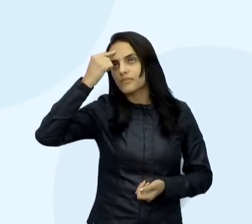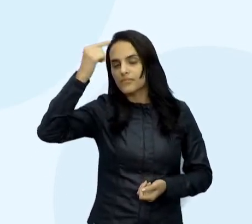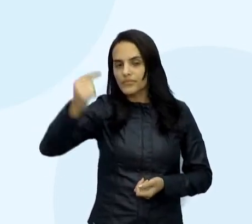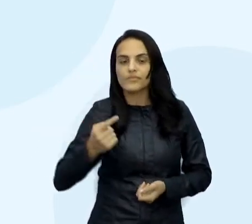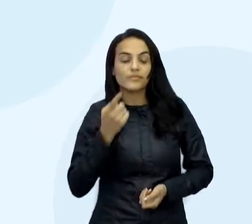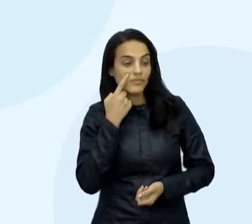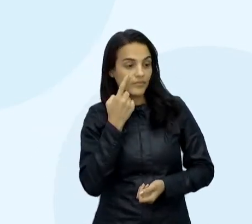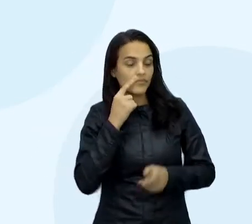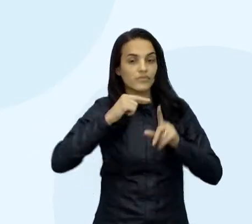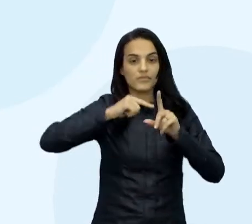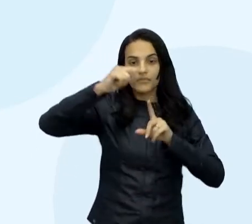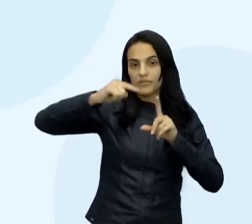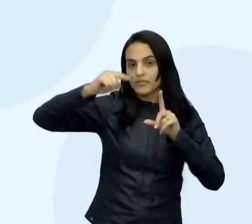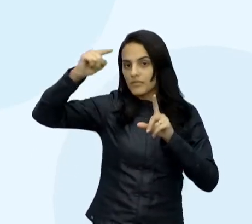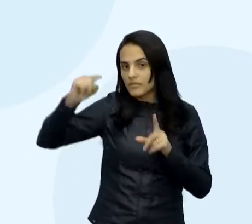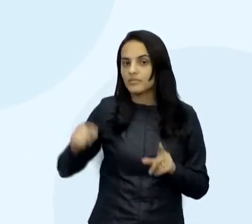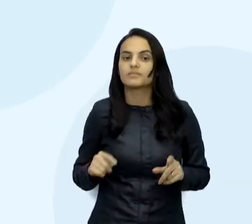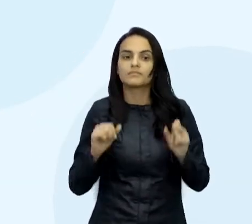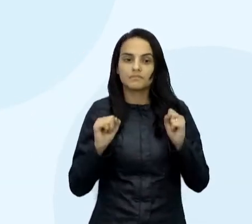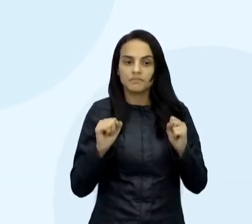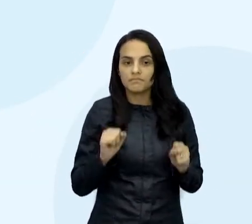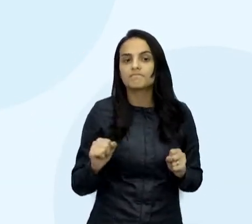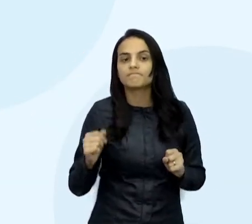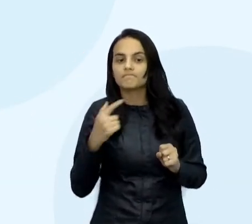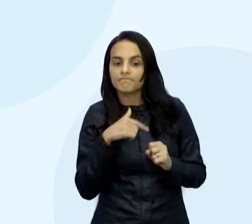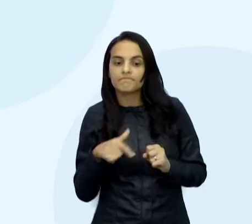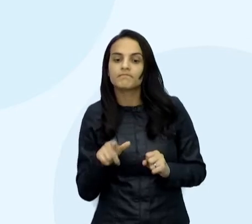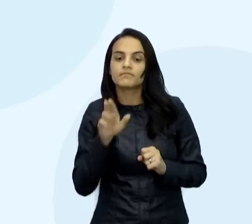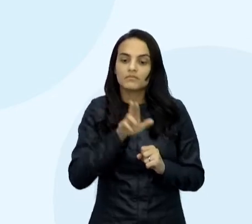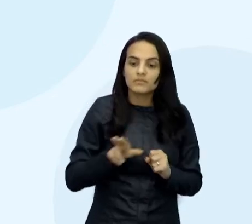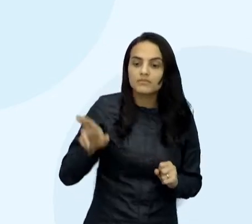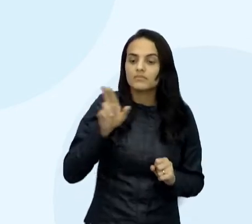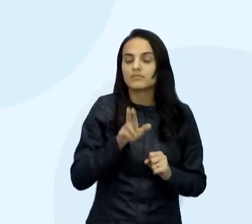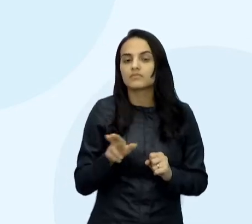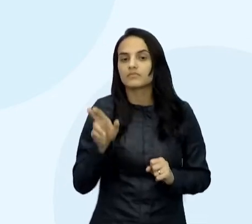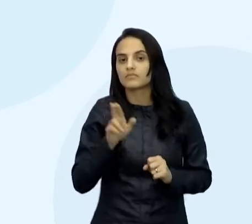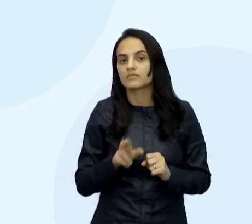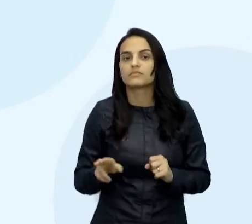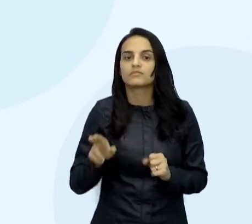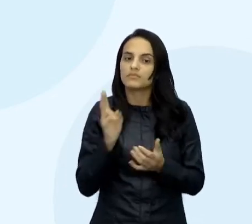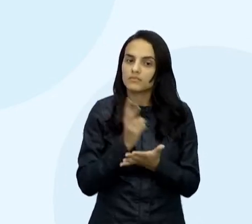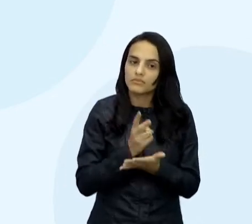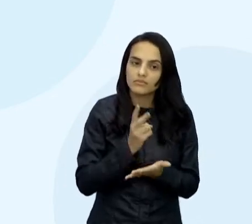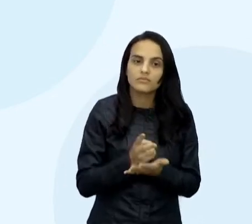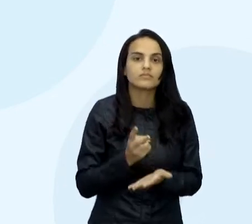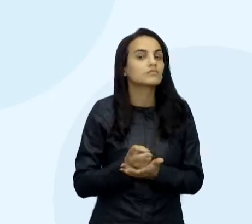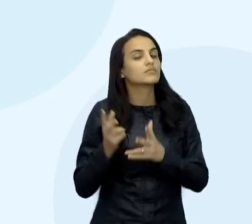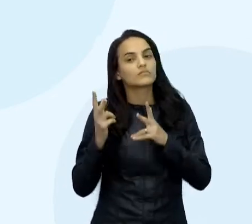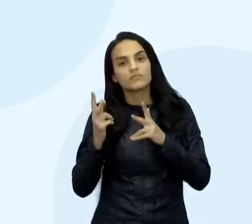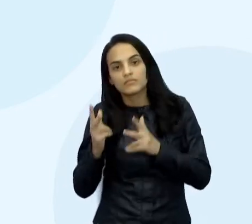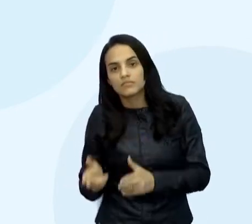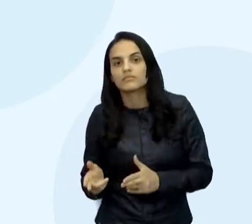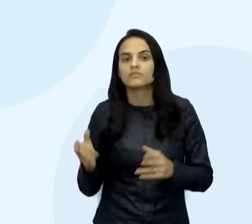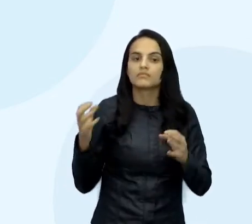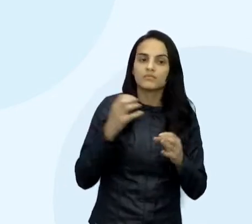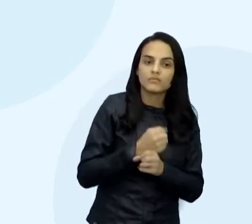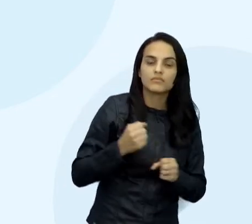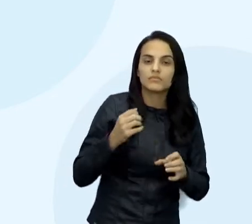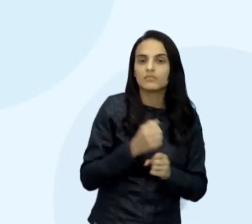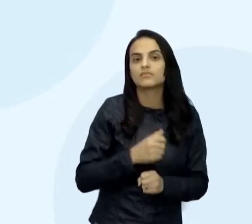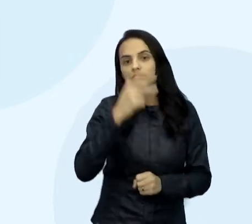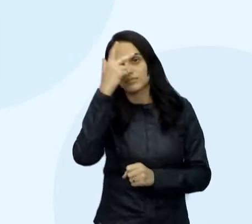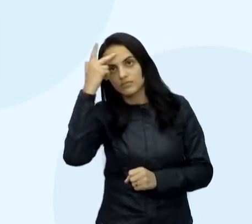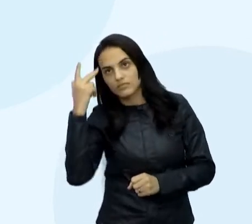esse gráfico, que a hipótese que a gente levanta aqui, os hábitos, né, permaneceram os mesmos, a quantidade de pessoas